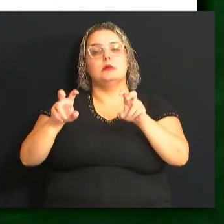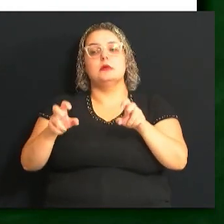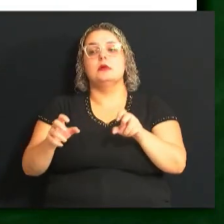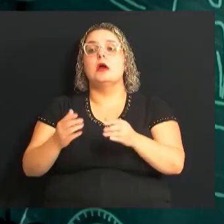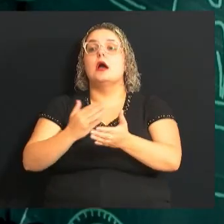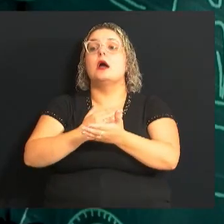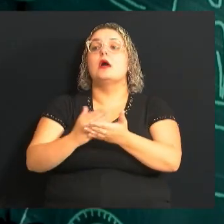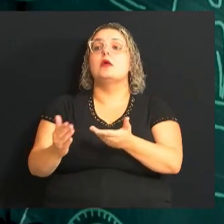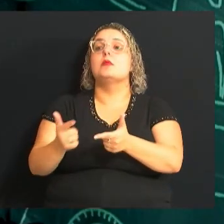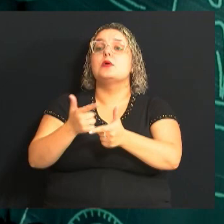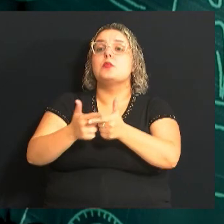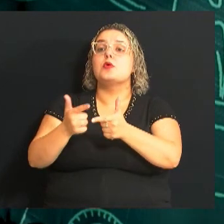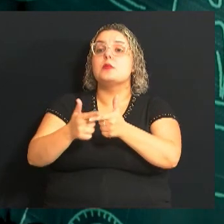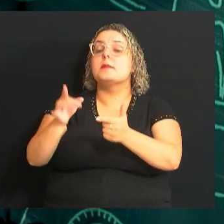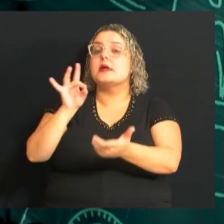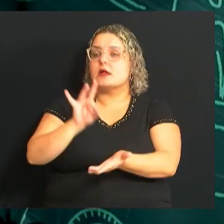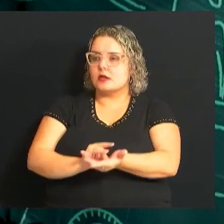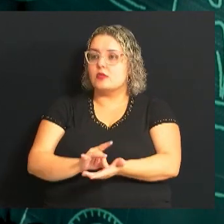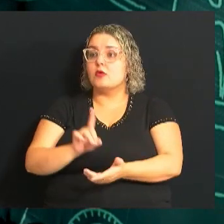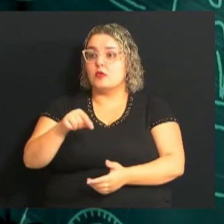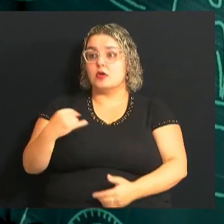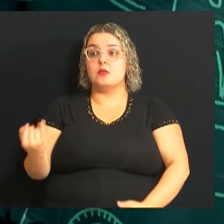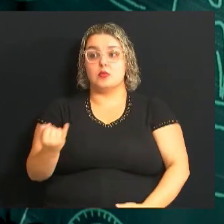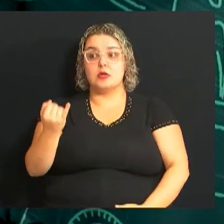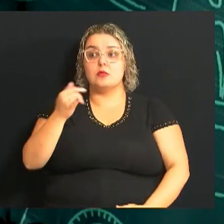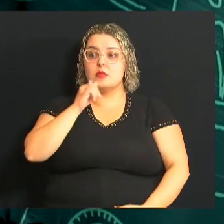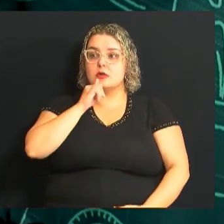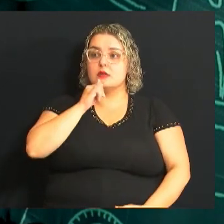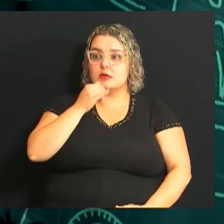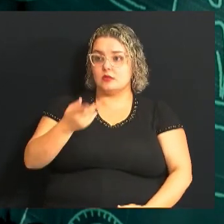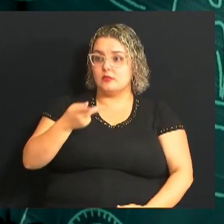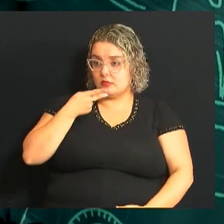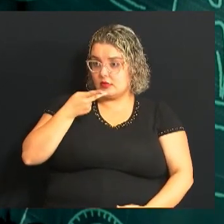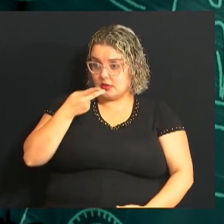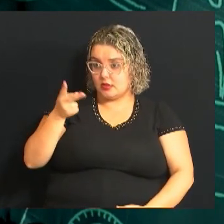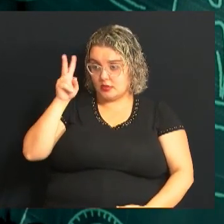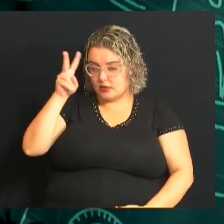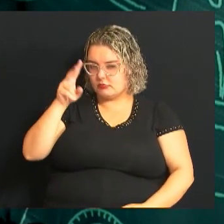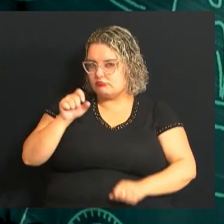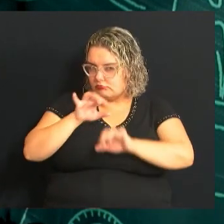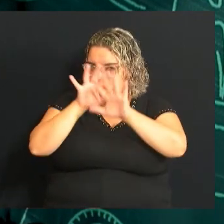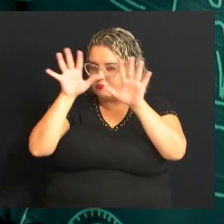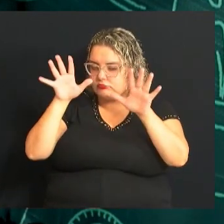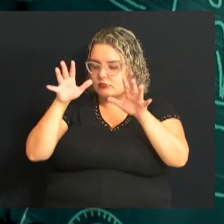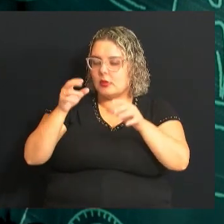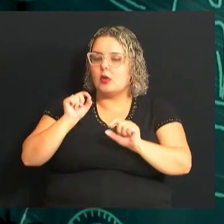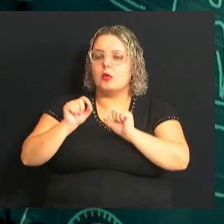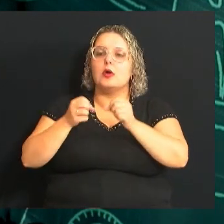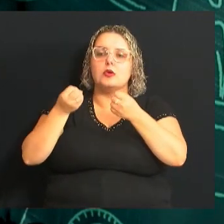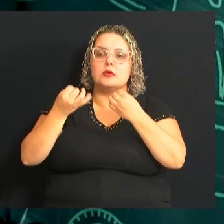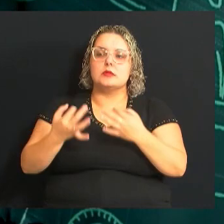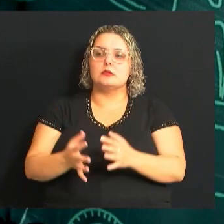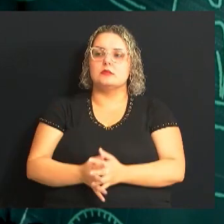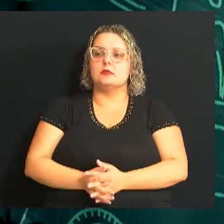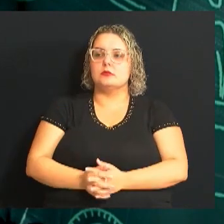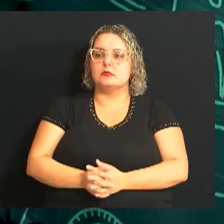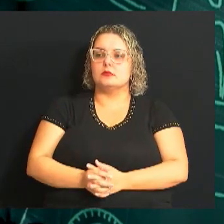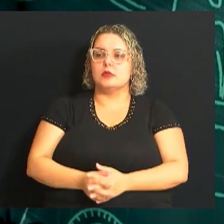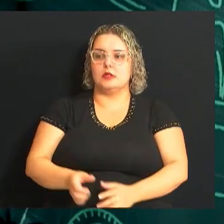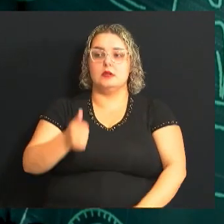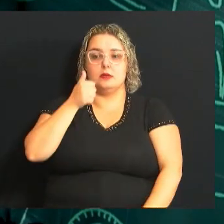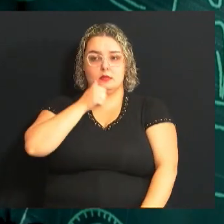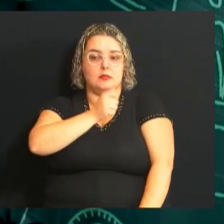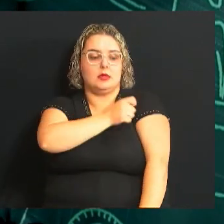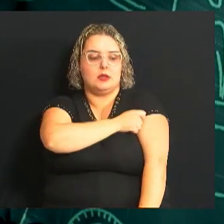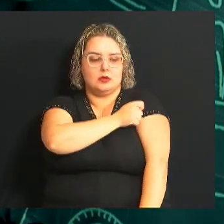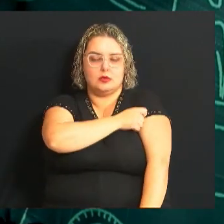da realidade. Foi muito interessante, por exemplo, eu vou contar um caso que acho que ilustra melhor isso que eu estou explicando. Uma aluna